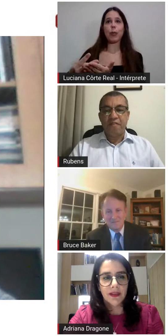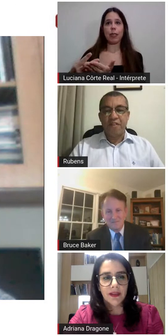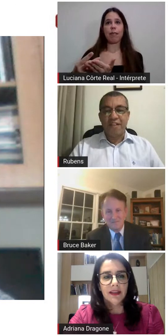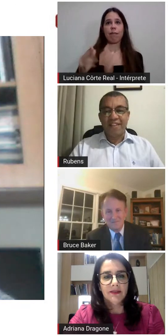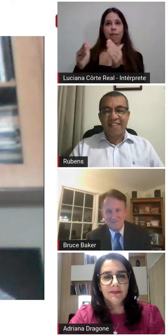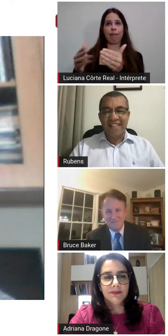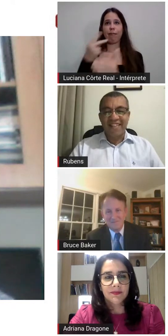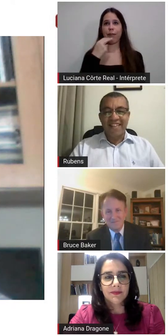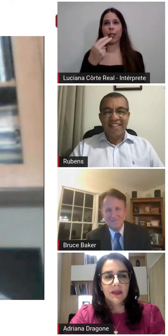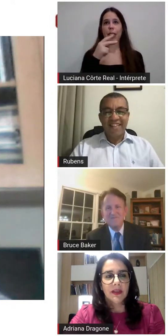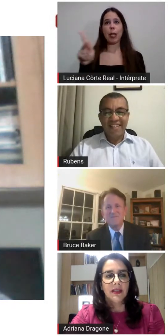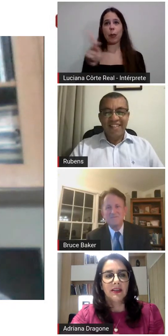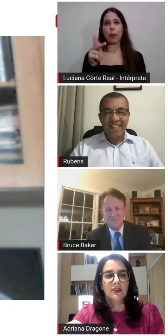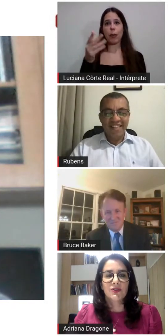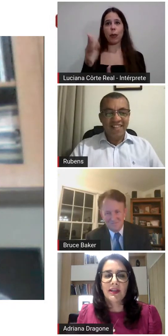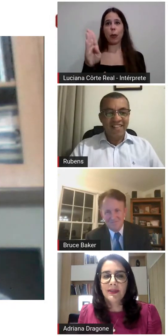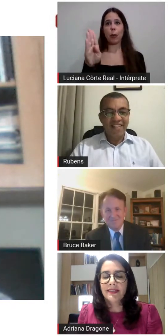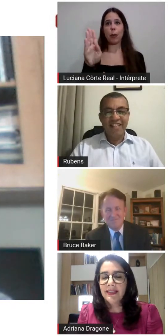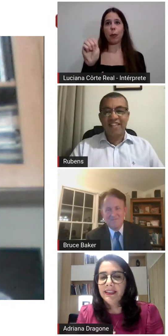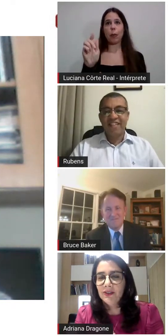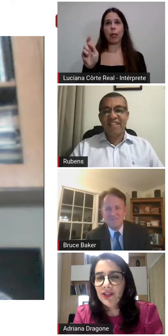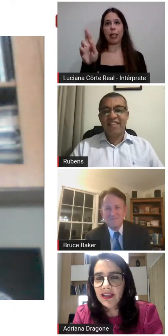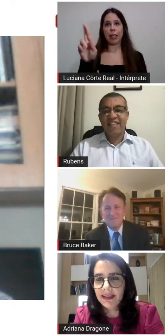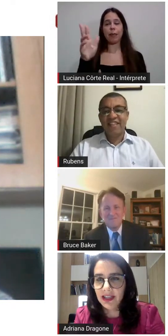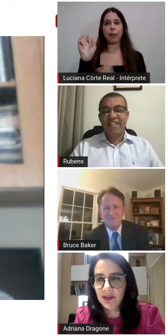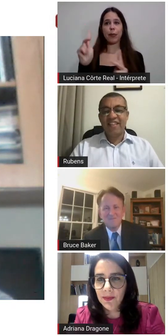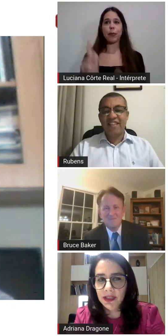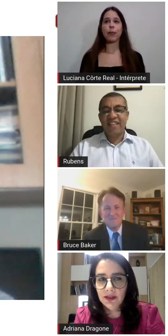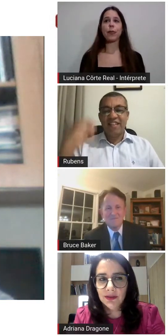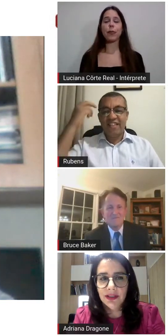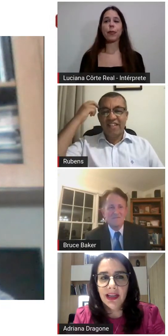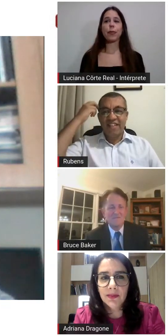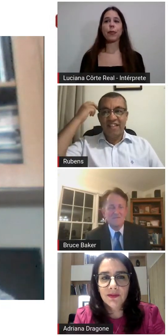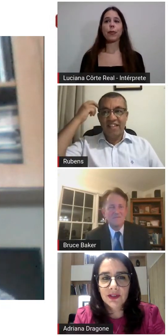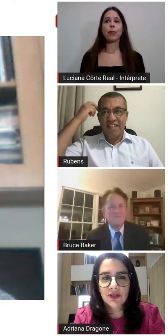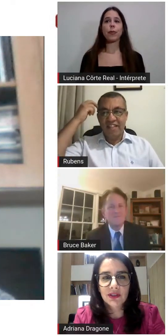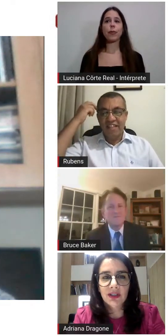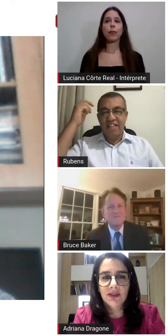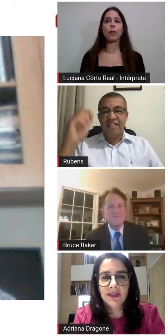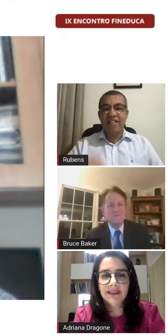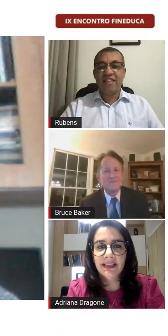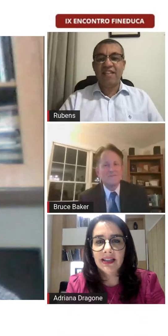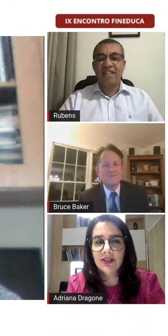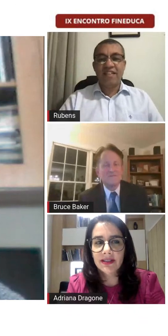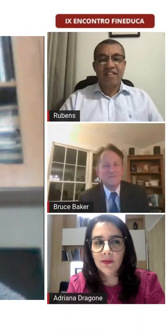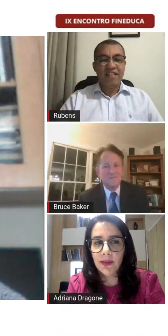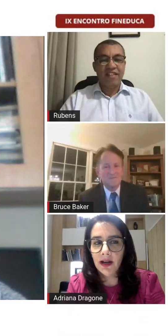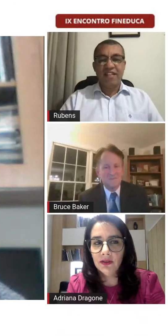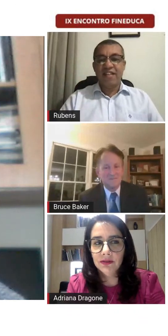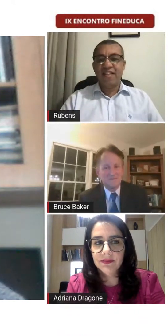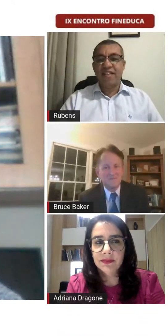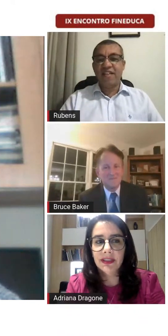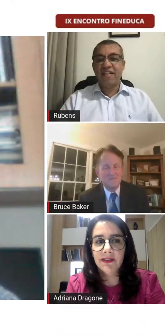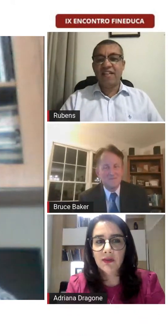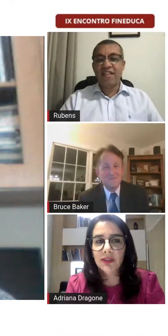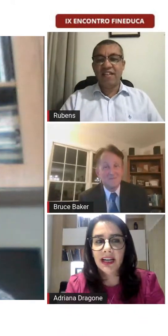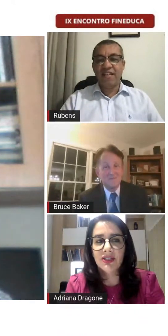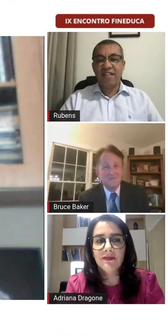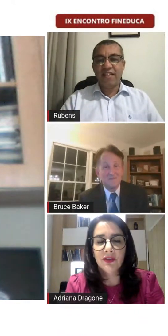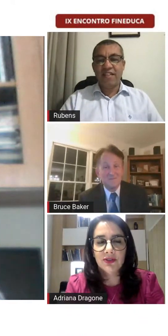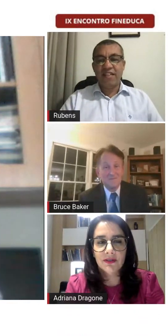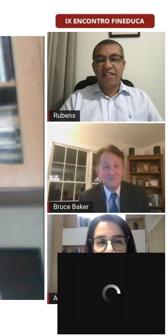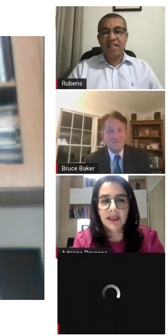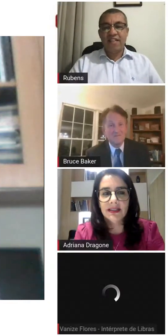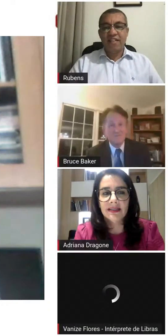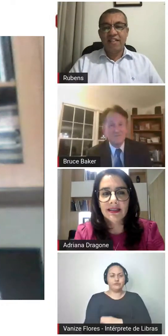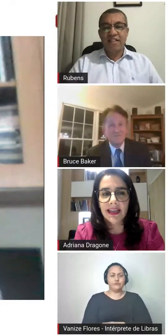Por favor. José Marcelino de Rezende Pinto é professor da Universidade de São Paulo, da Faculdade